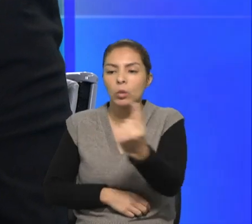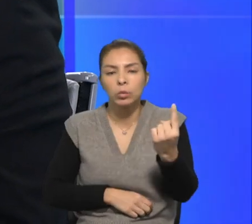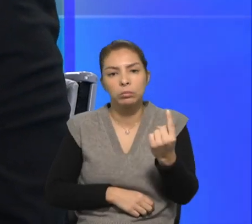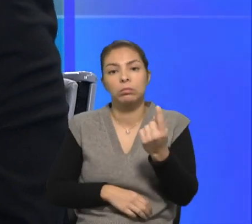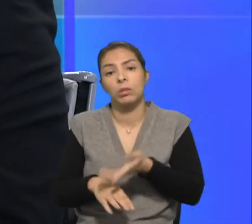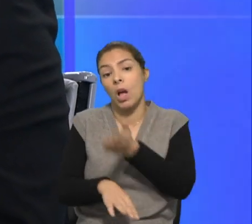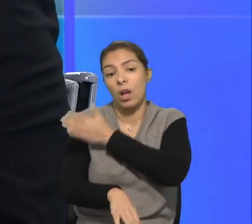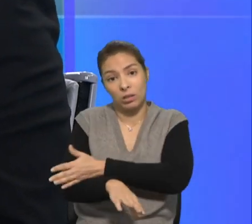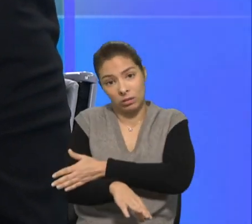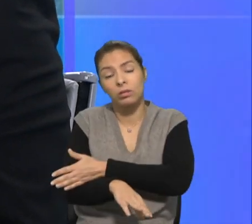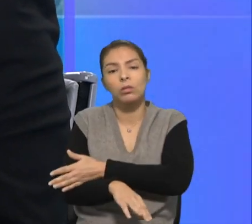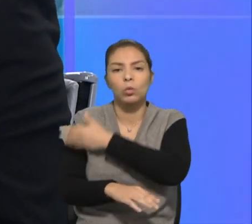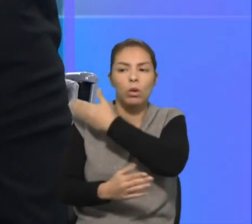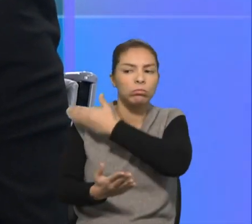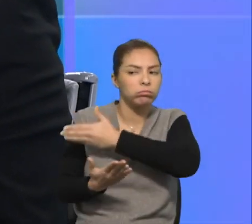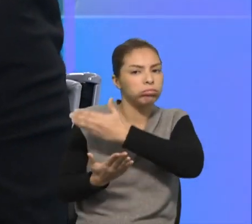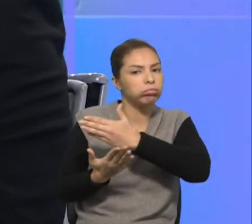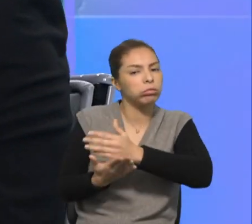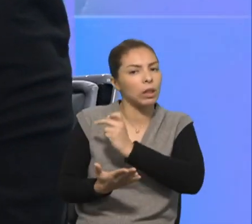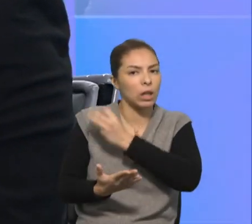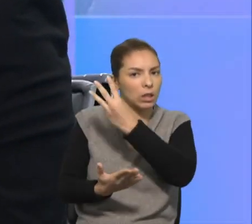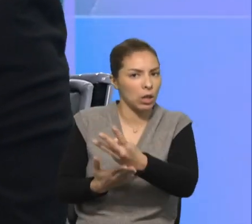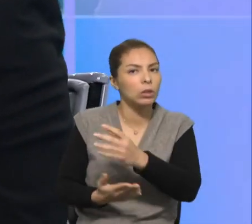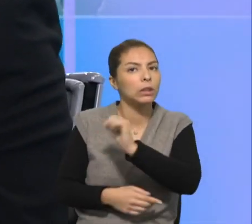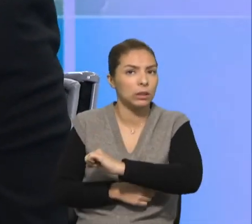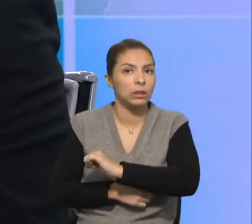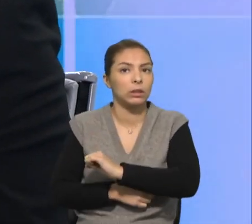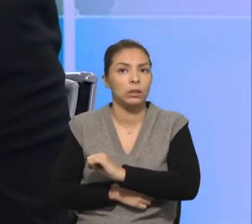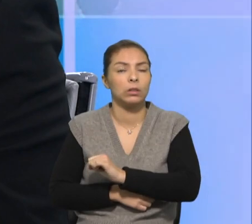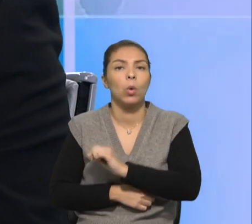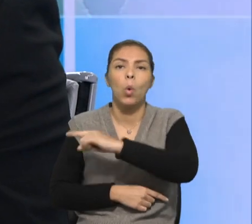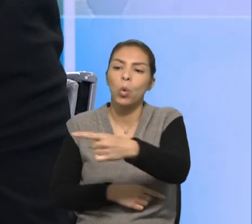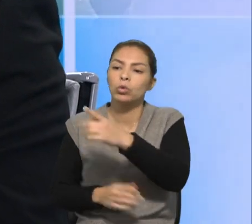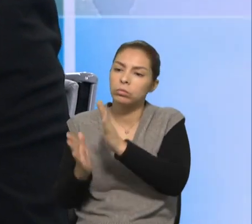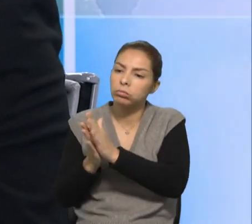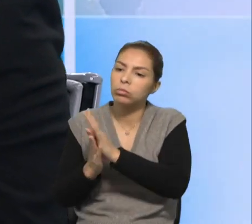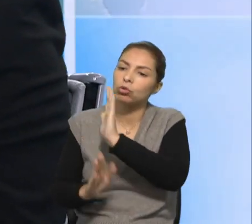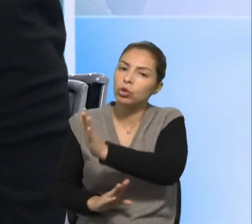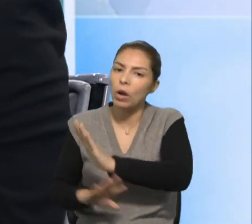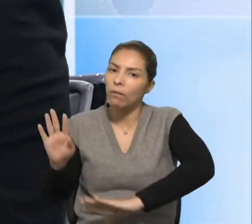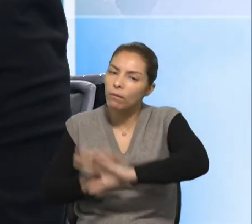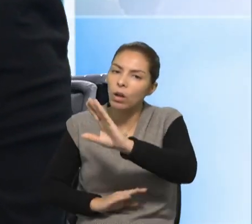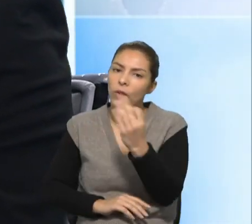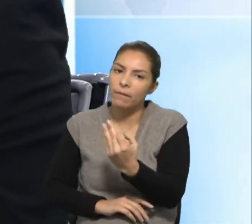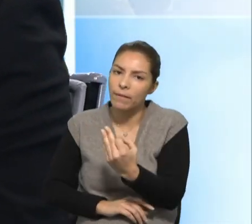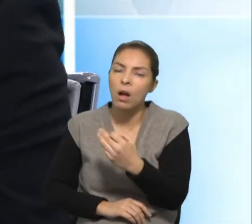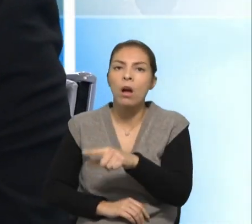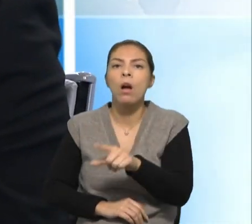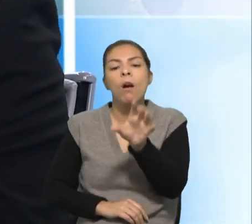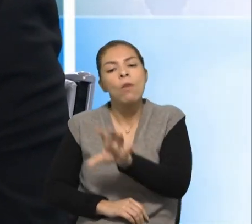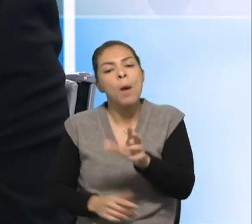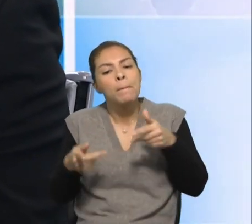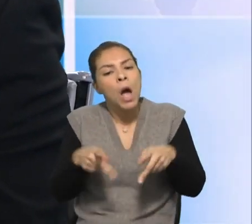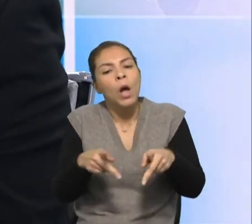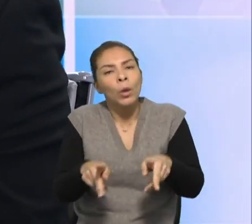se quis fazer ao longo de todo o processo. Sim, como se tem feito, e muitas dioceses já o fazem, organismos. É um método que